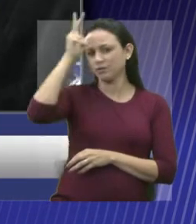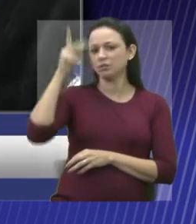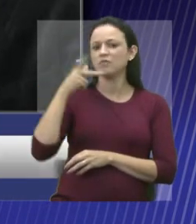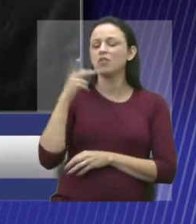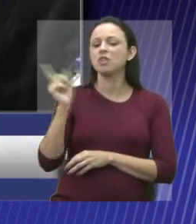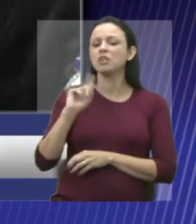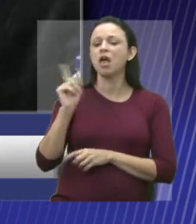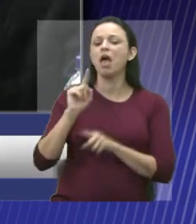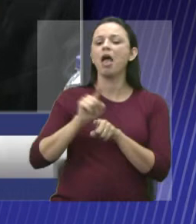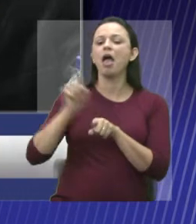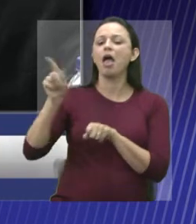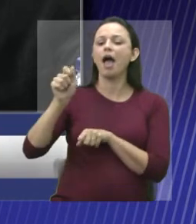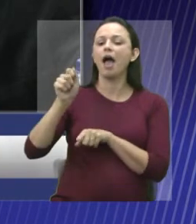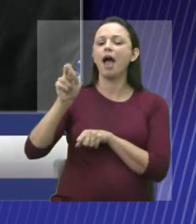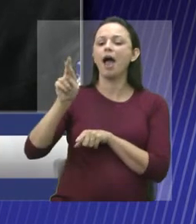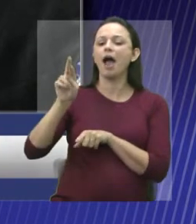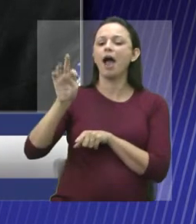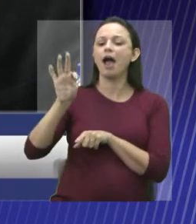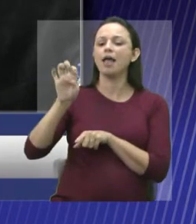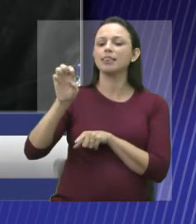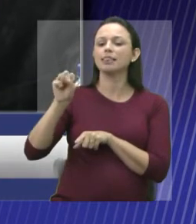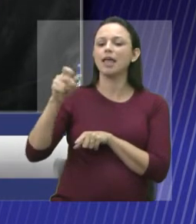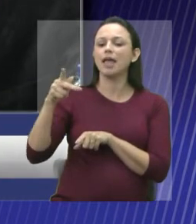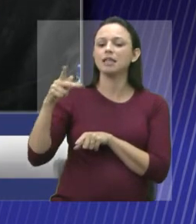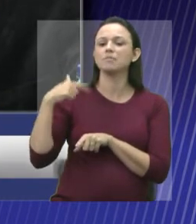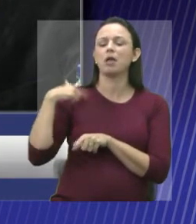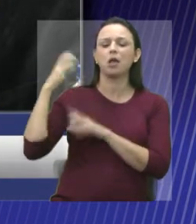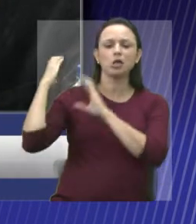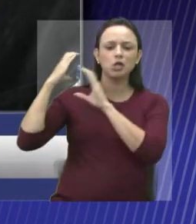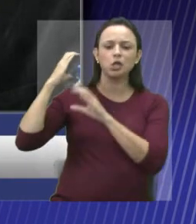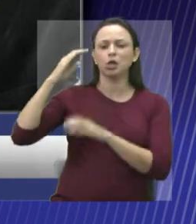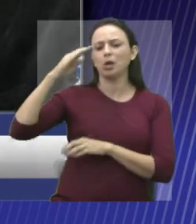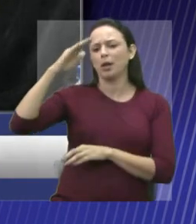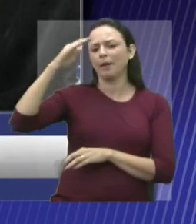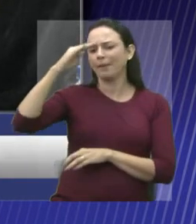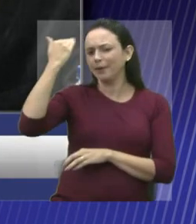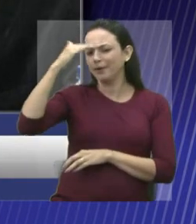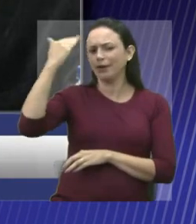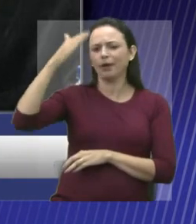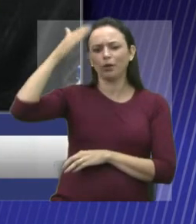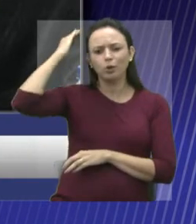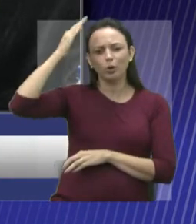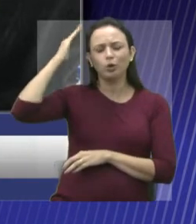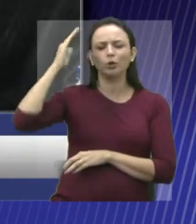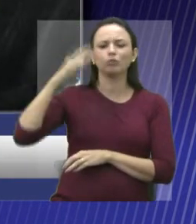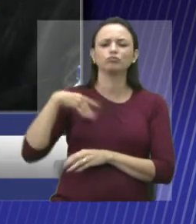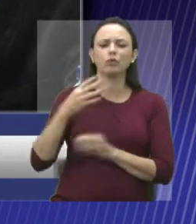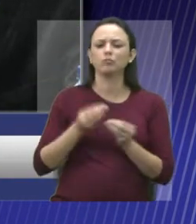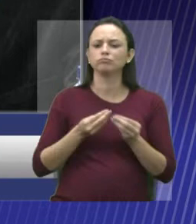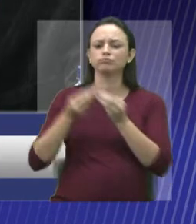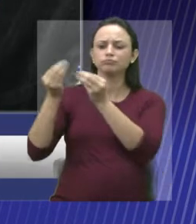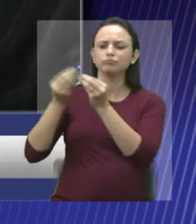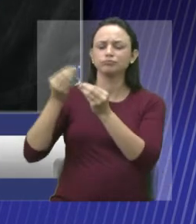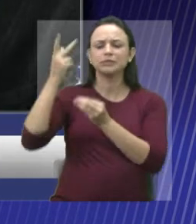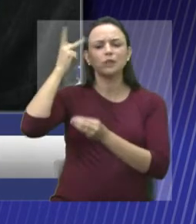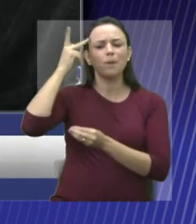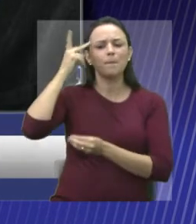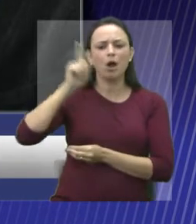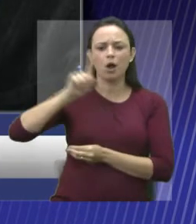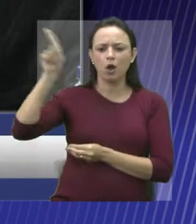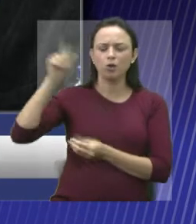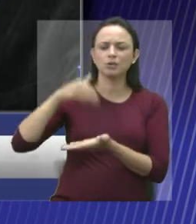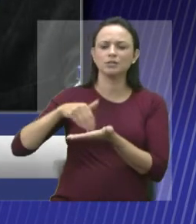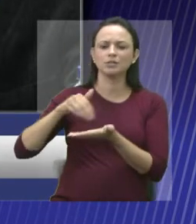Artesp. Até eu, os vereadores Tito Cológio, Pacheco, Tuco, Moreto, estivemos em São Paulo levando várias reivindicações ao